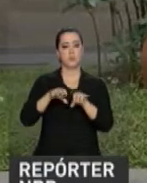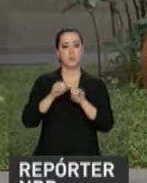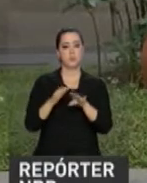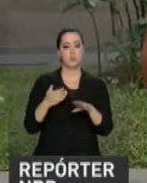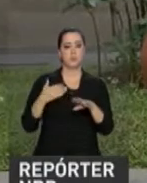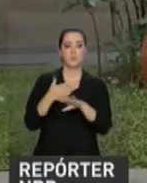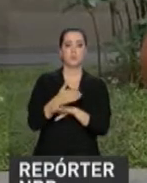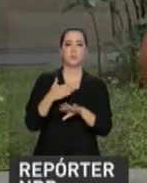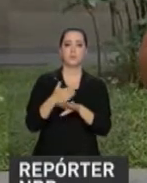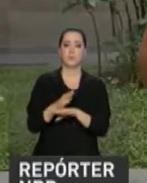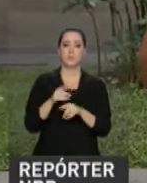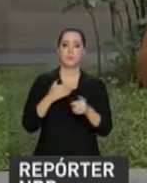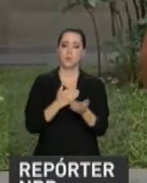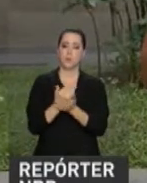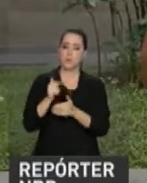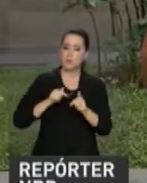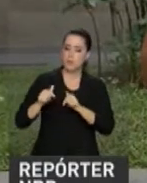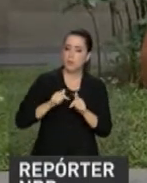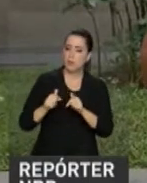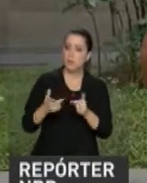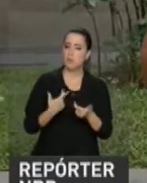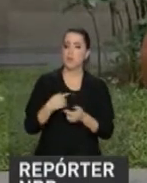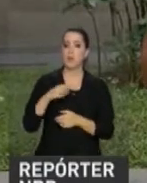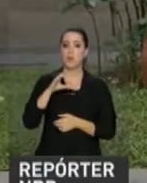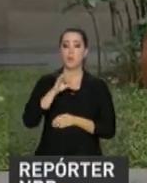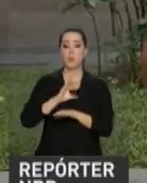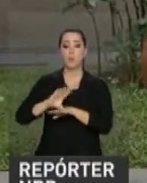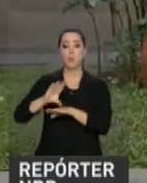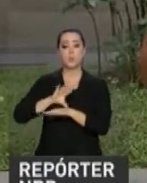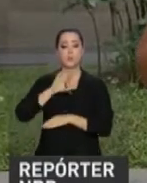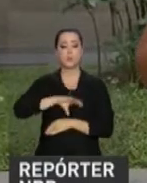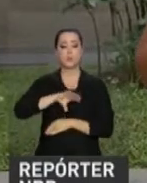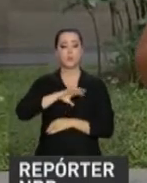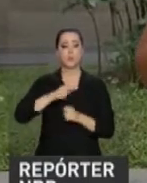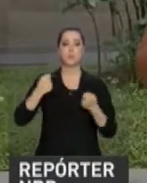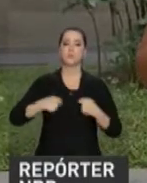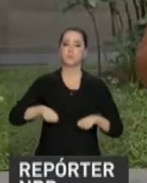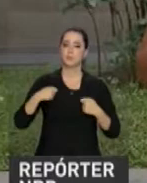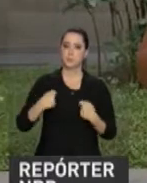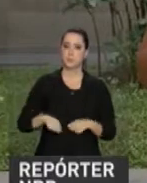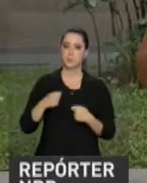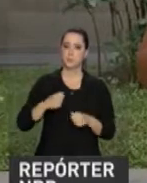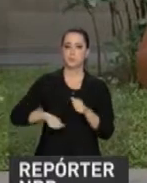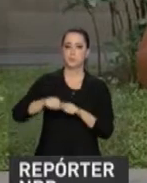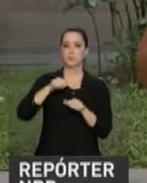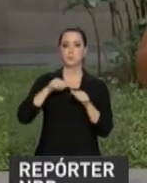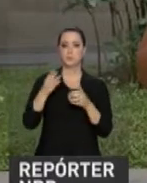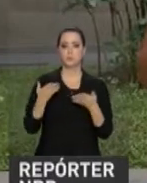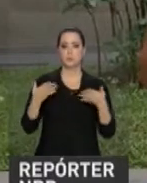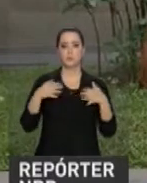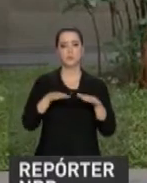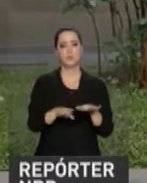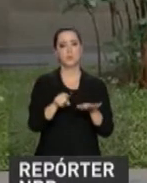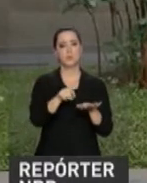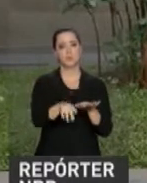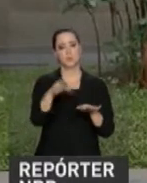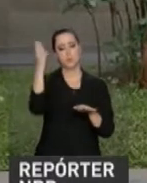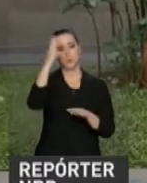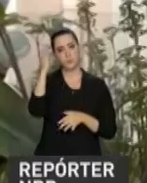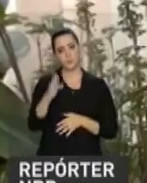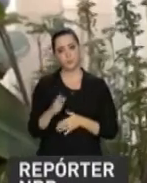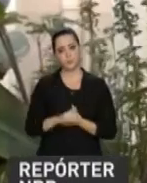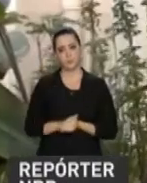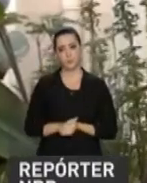entrar no mercado de trabalho e cursos de português. Tudo o que for necessário para que eles possam se integrar e viver no